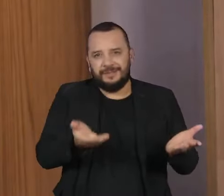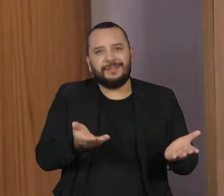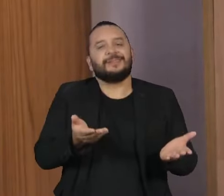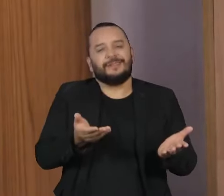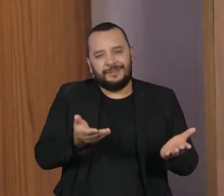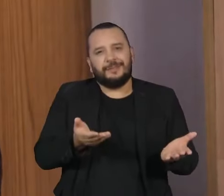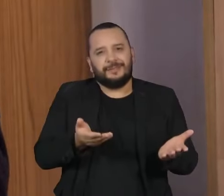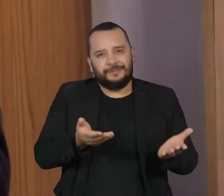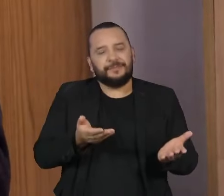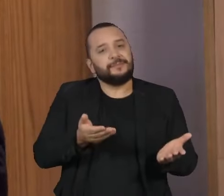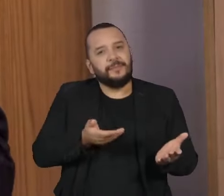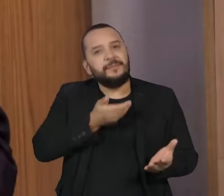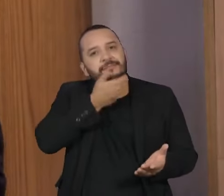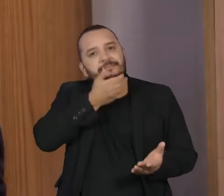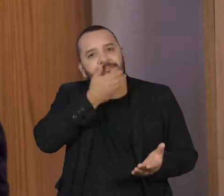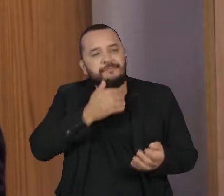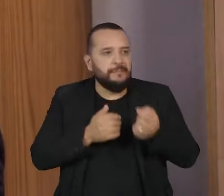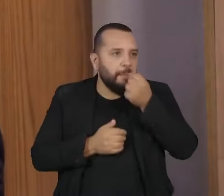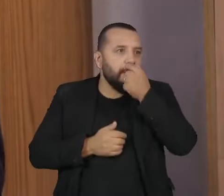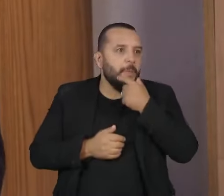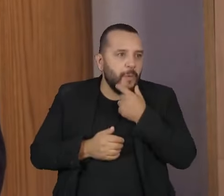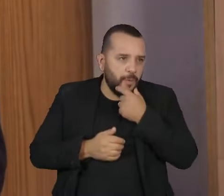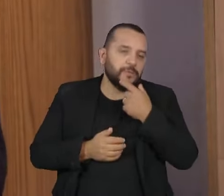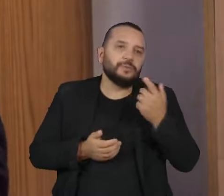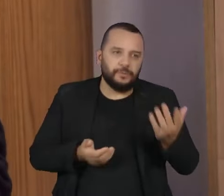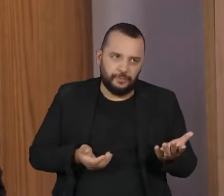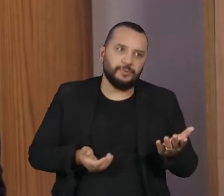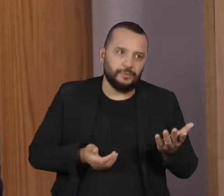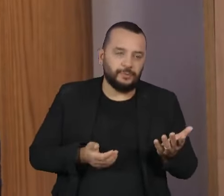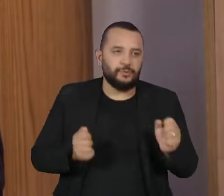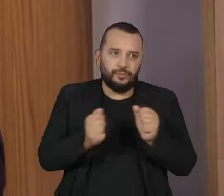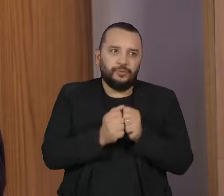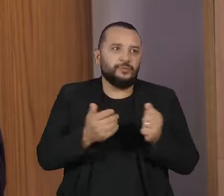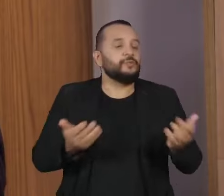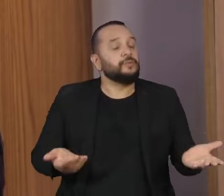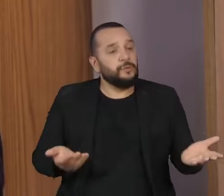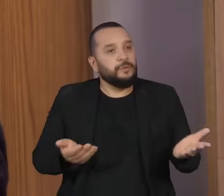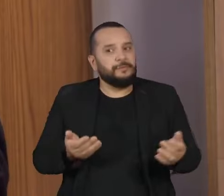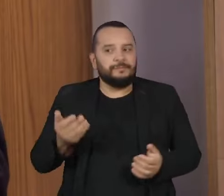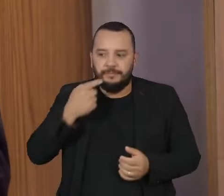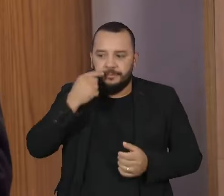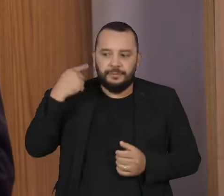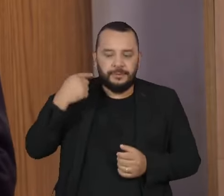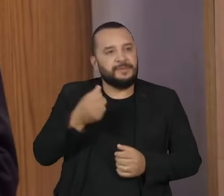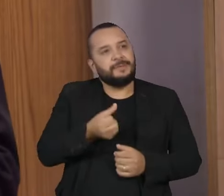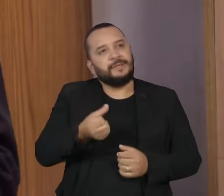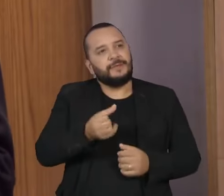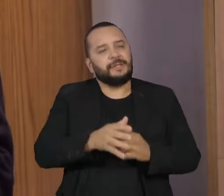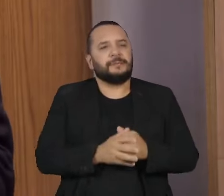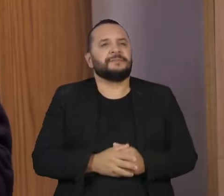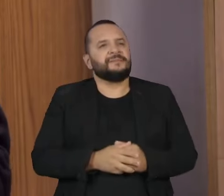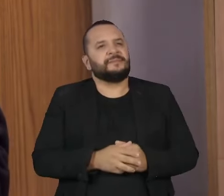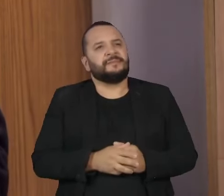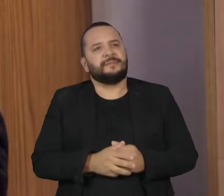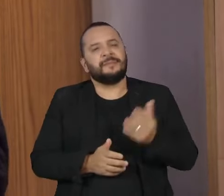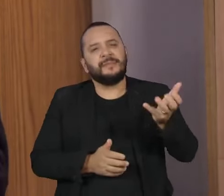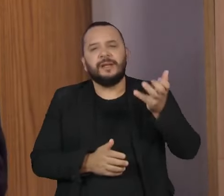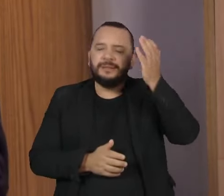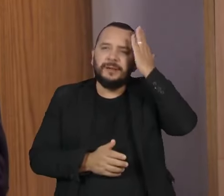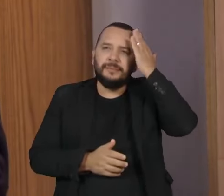deu aquele episódio, aquela participação do Guilherme Boulos com o Pablo Marçal na última sexta-feira. Eu queria saber se